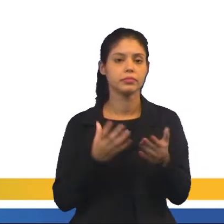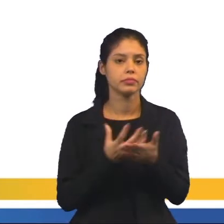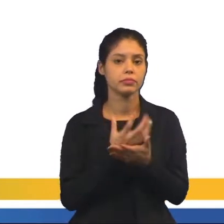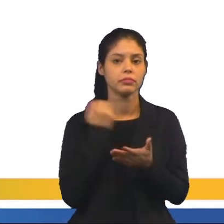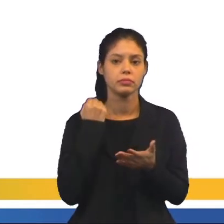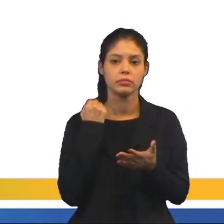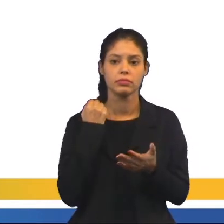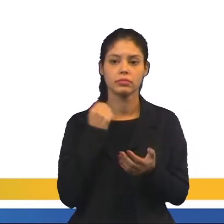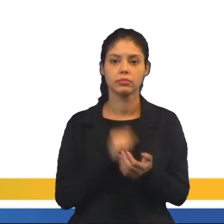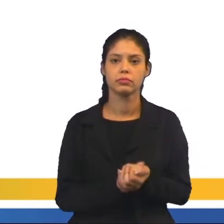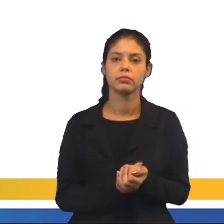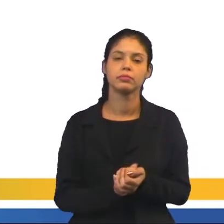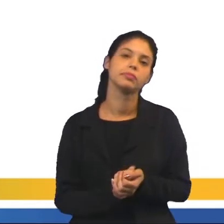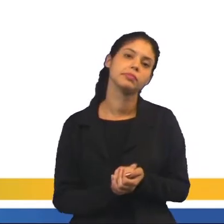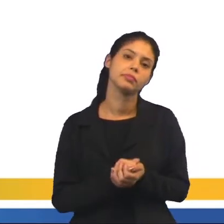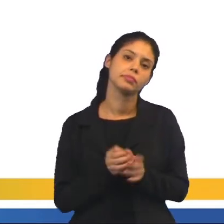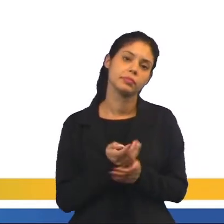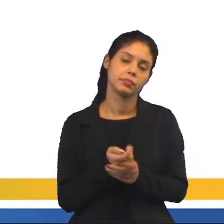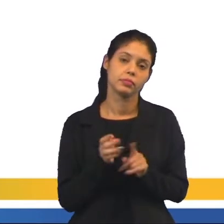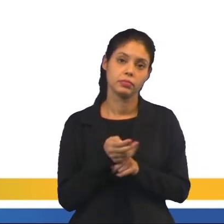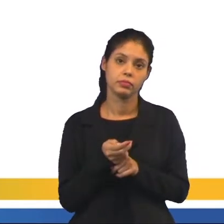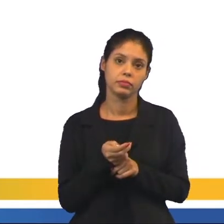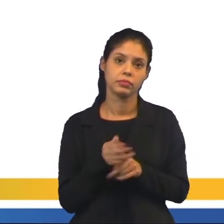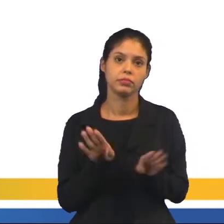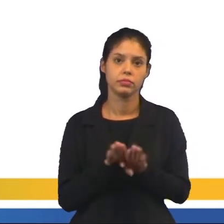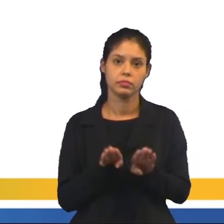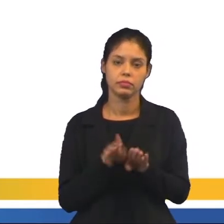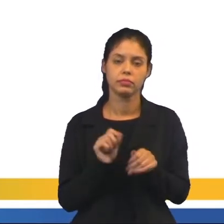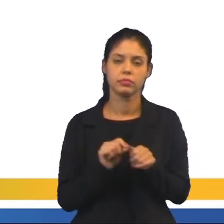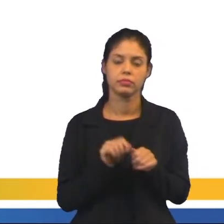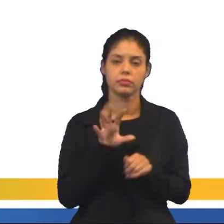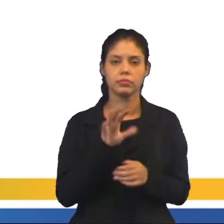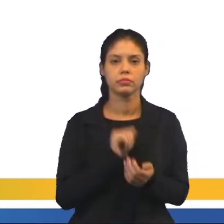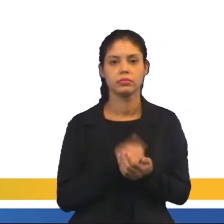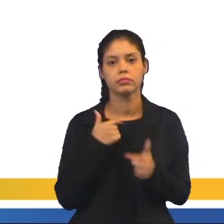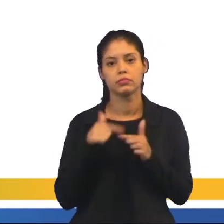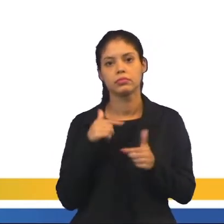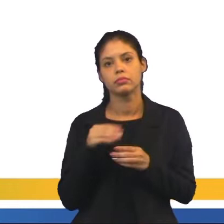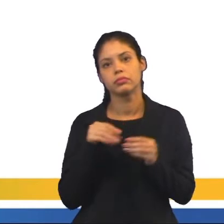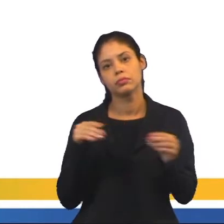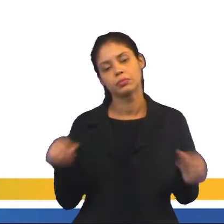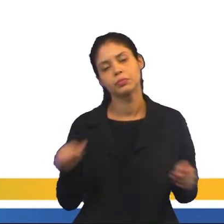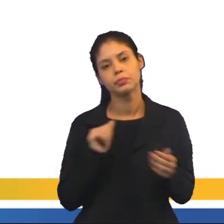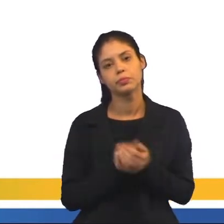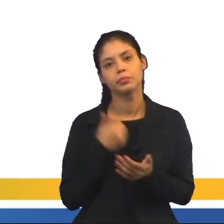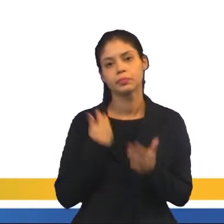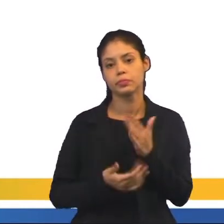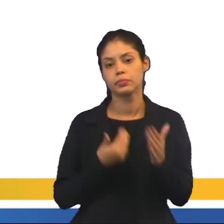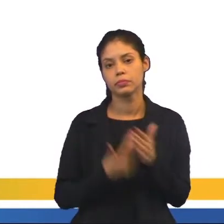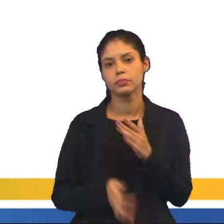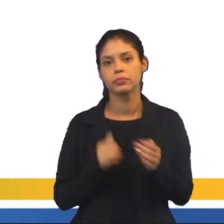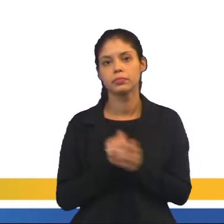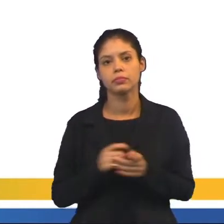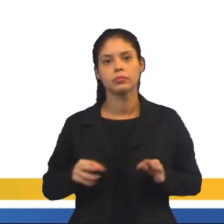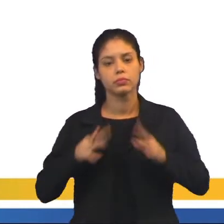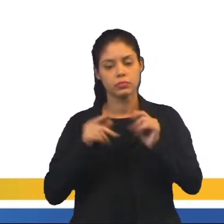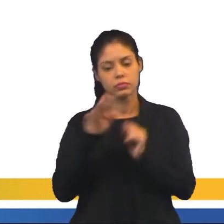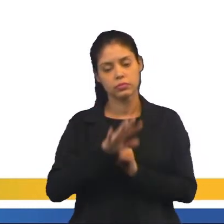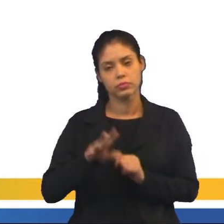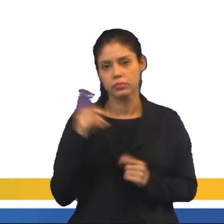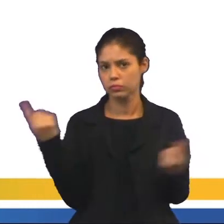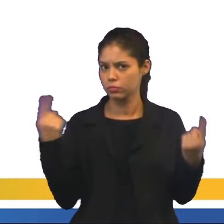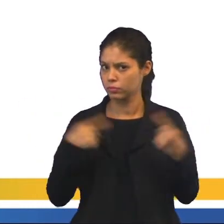colheita desse milho no qual ele está fazendo aí o trabalho do solo. Então ele perdeu competitividade. Não